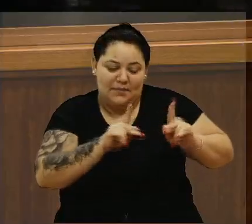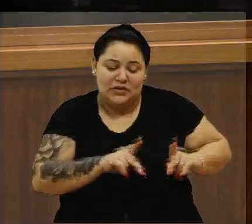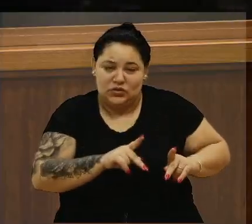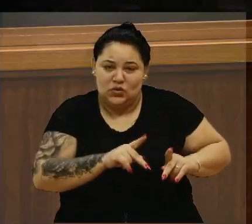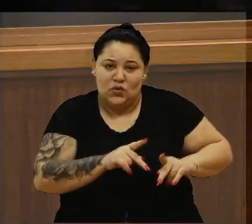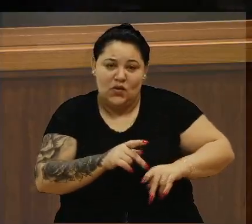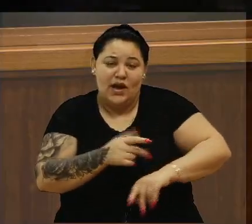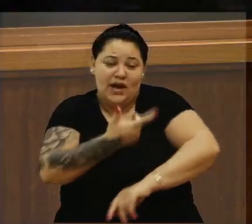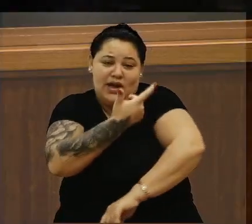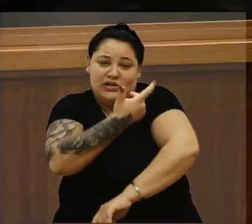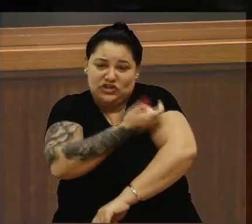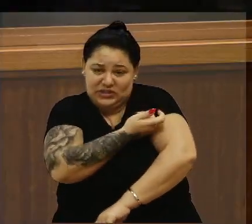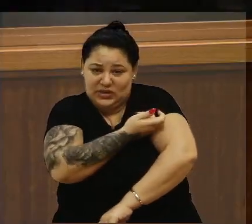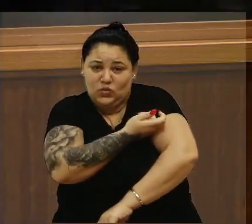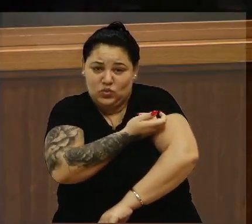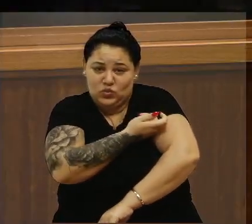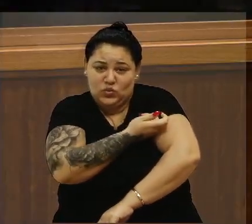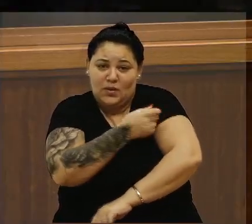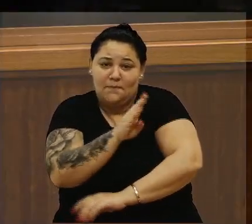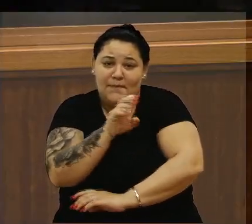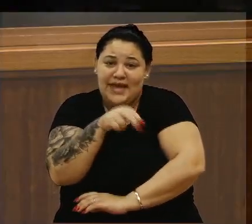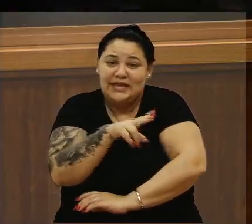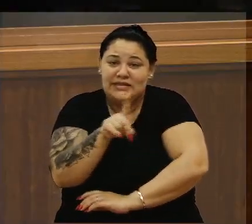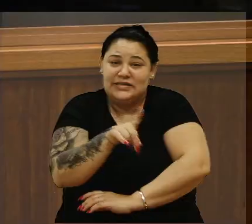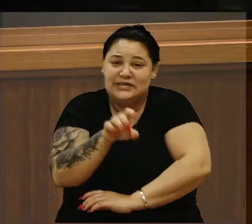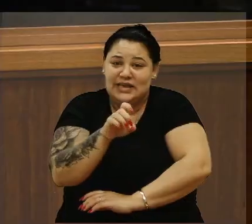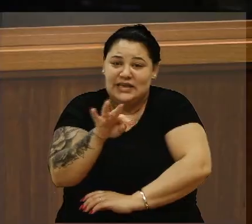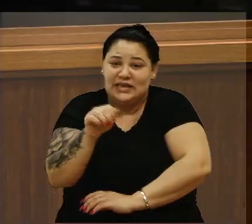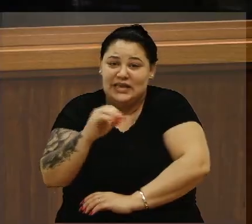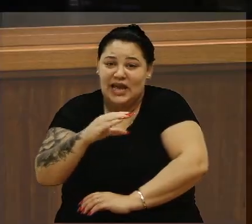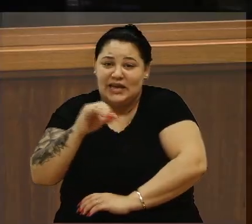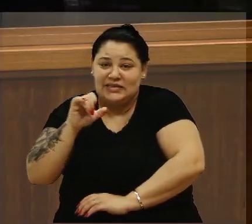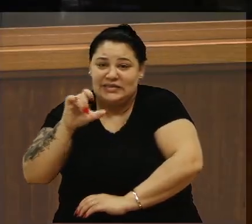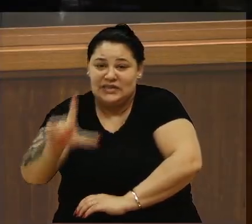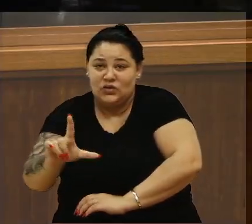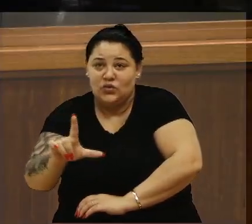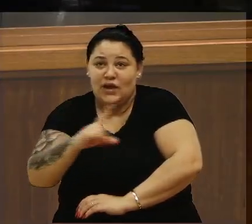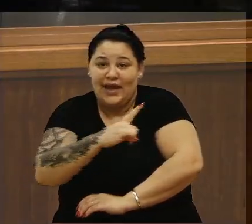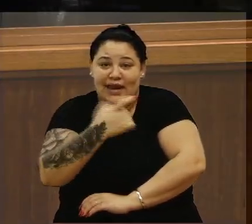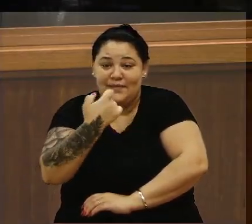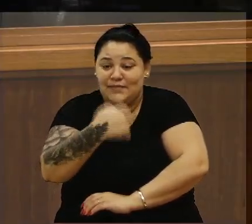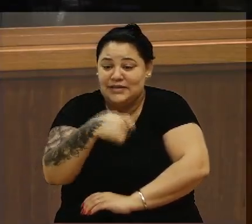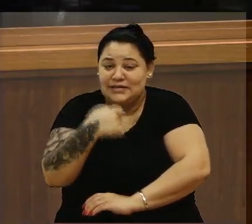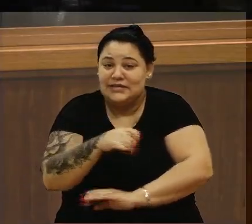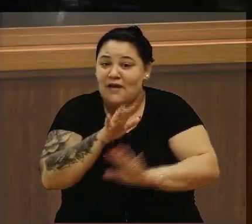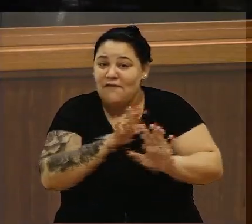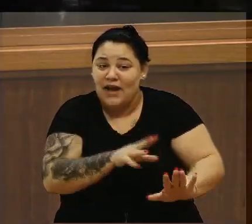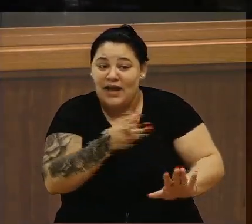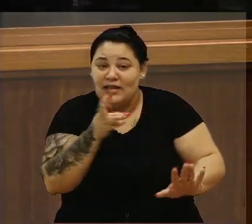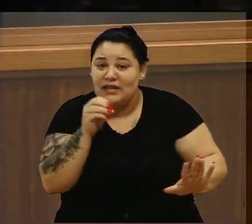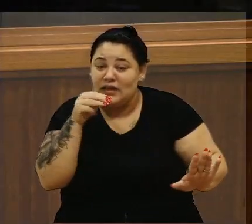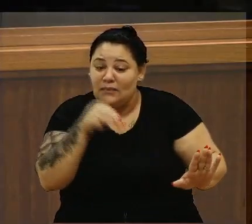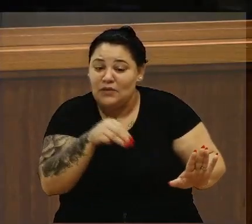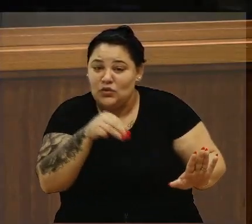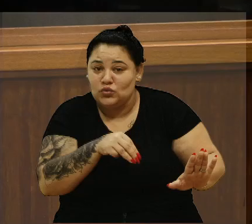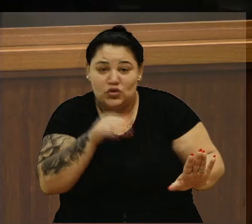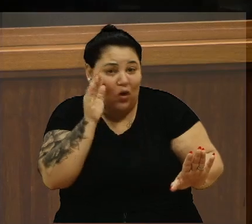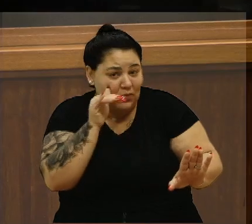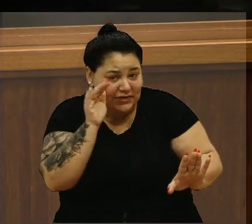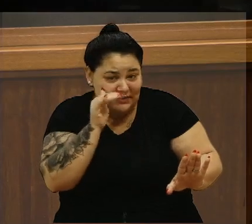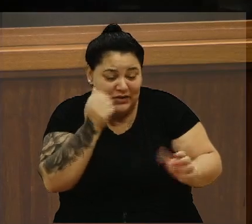a benzetacil, ela precisa ficar em 30 minutos de observação. Foi dada